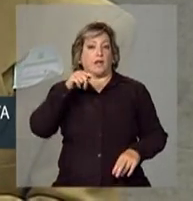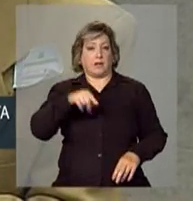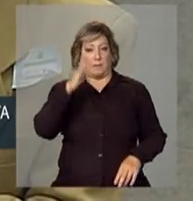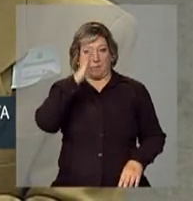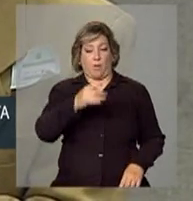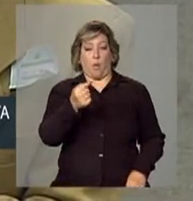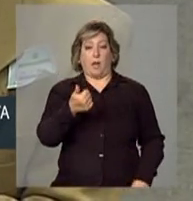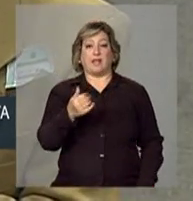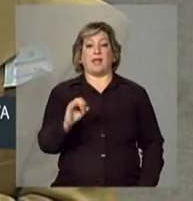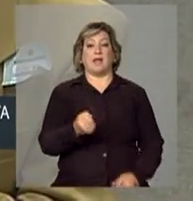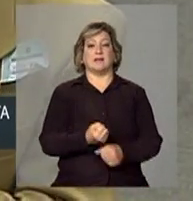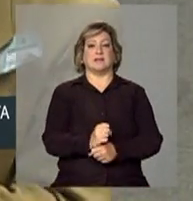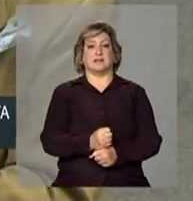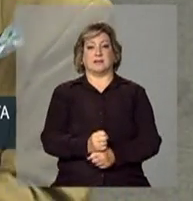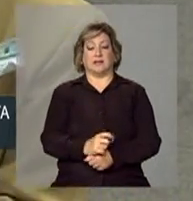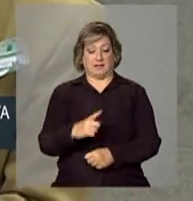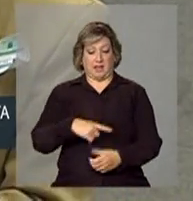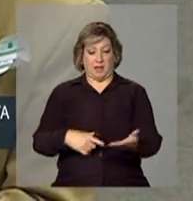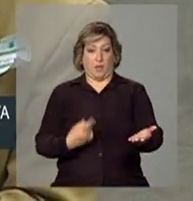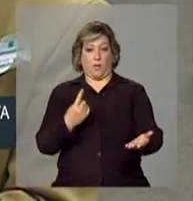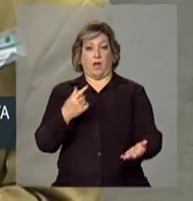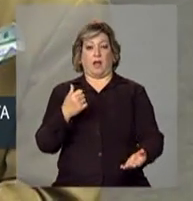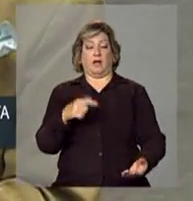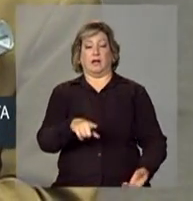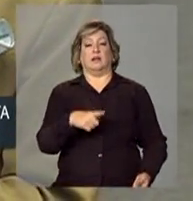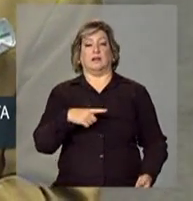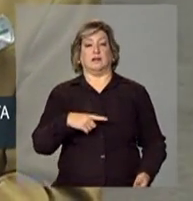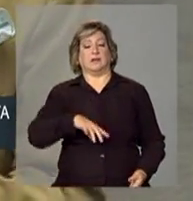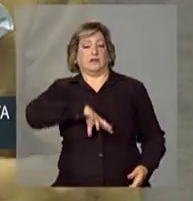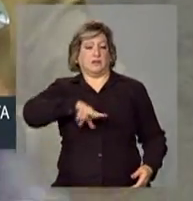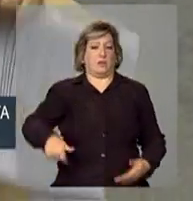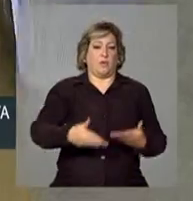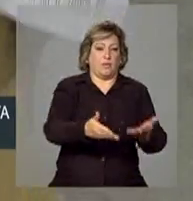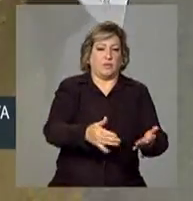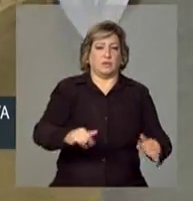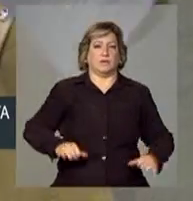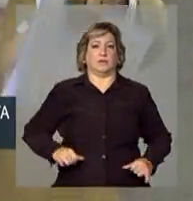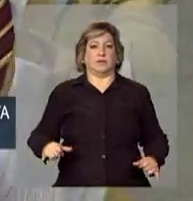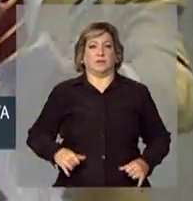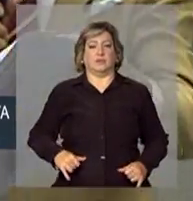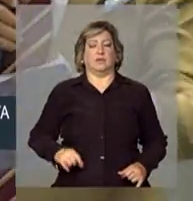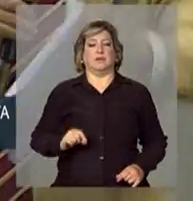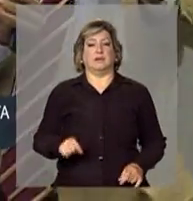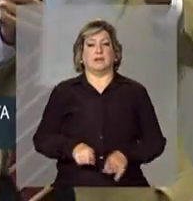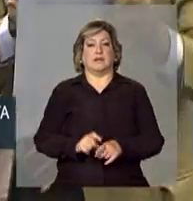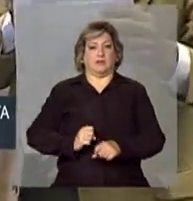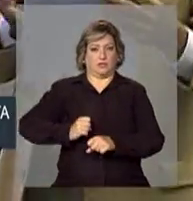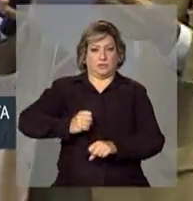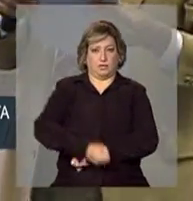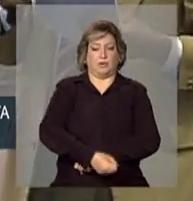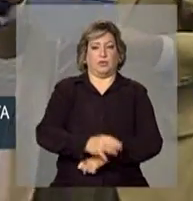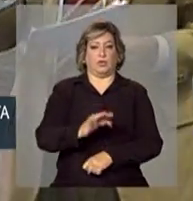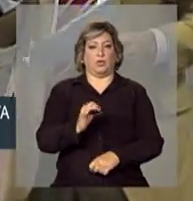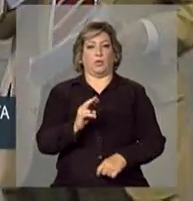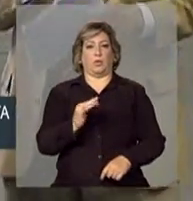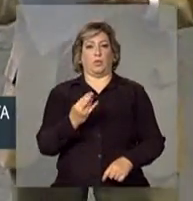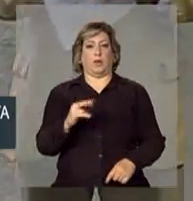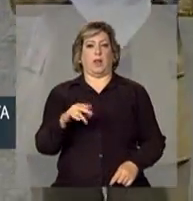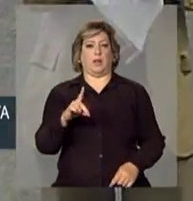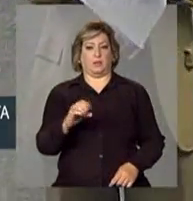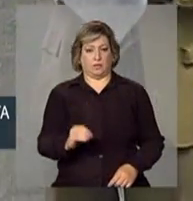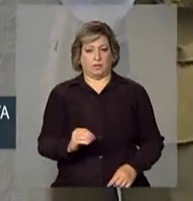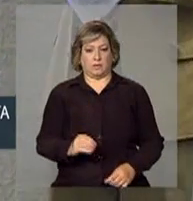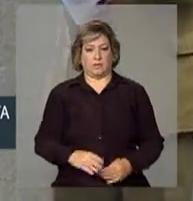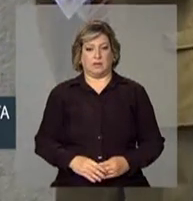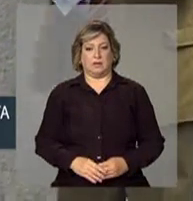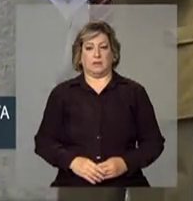está aqui um deles, sequestrado e torturado de toda forma, inclusive as descritas ali pela Heloísa e outra,